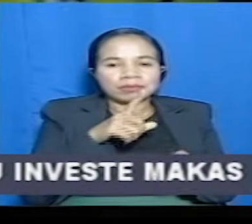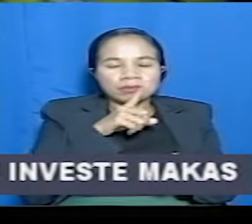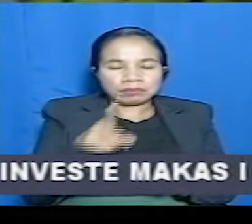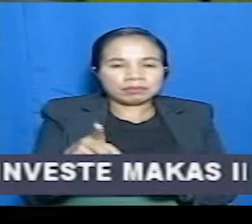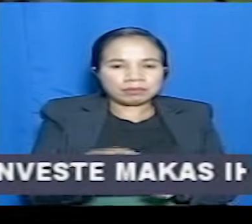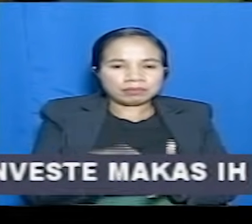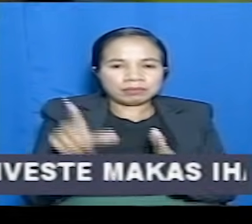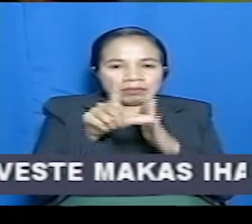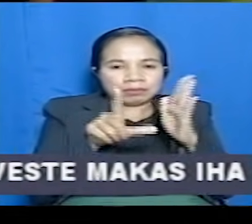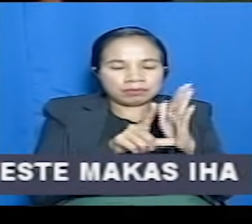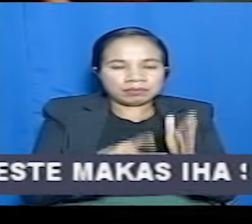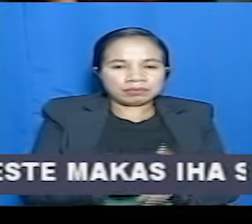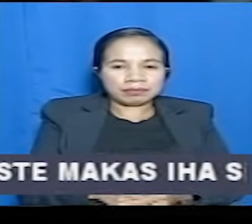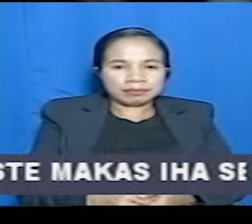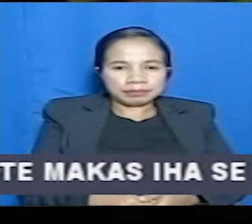determina.